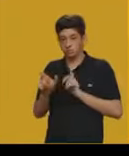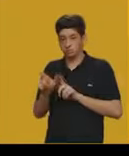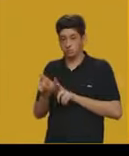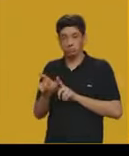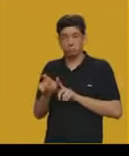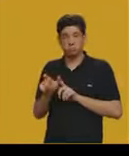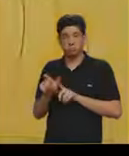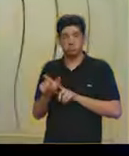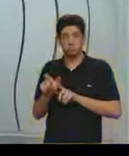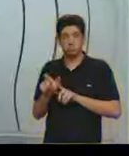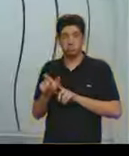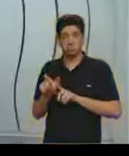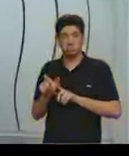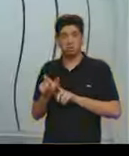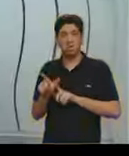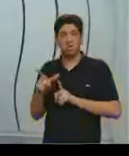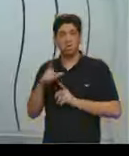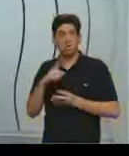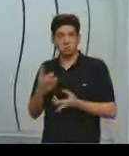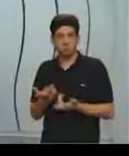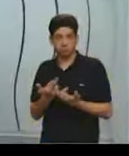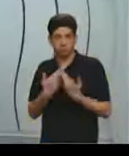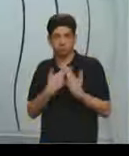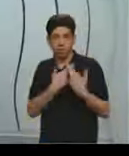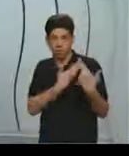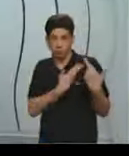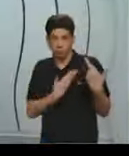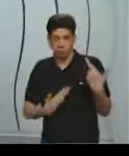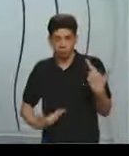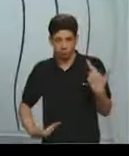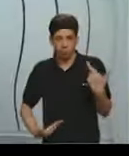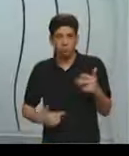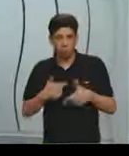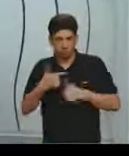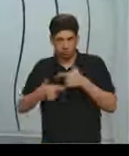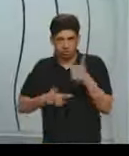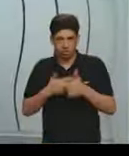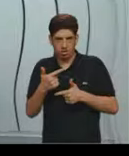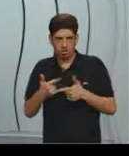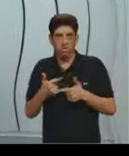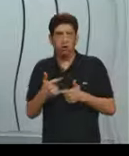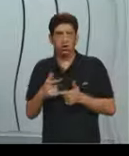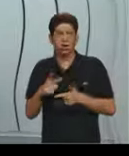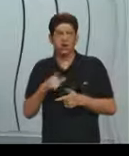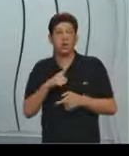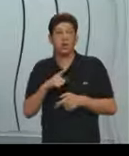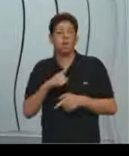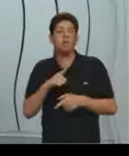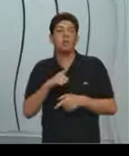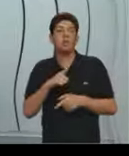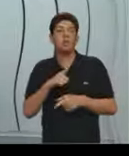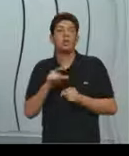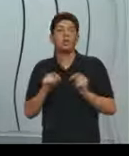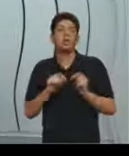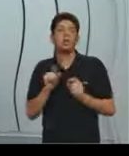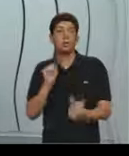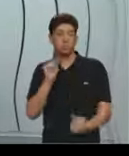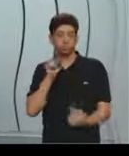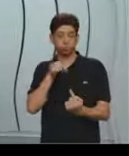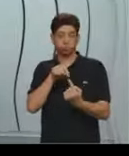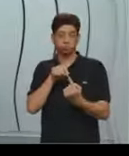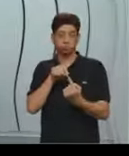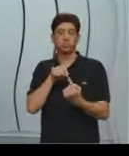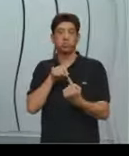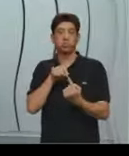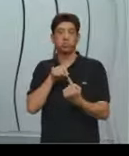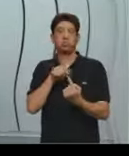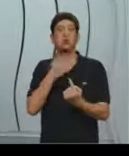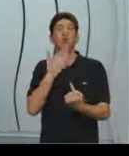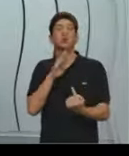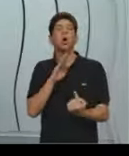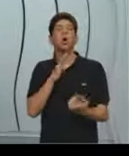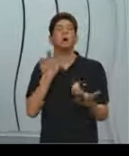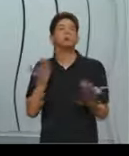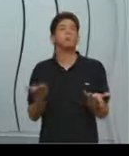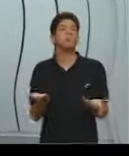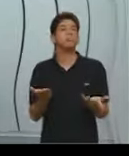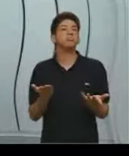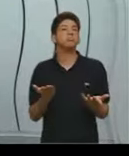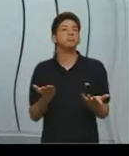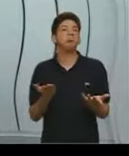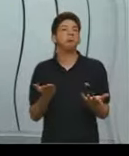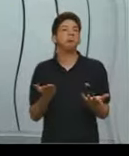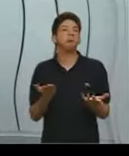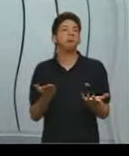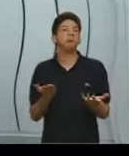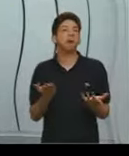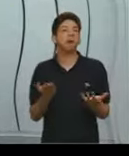uma um cargo público e ela tá na política ela recebe uma missão qual que é essa missão é